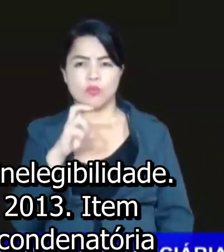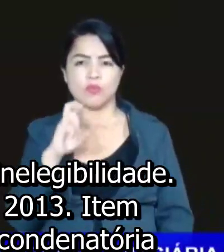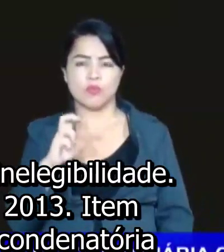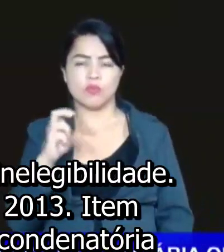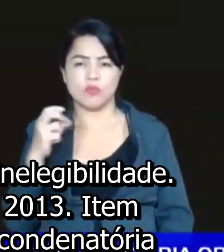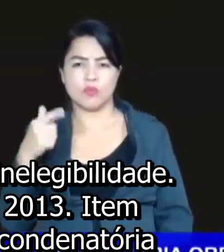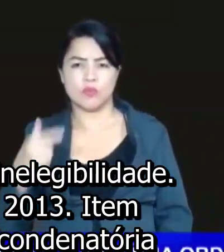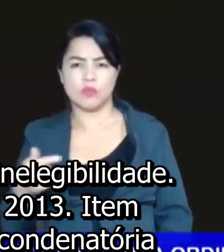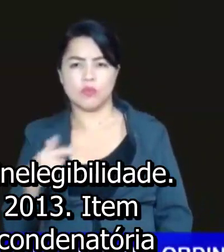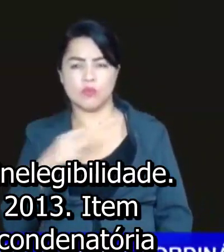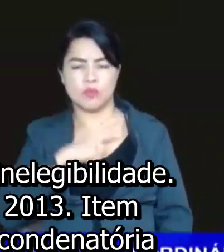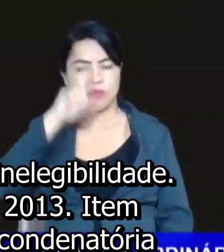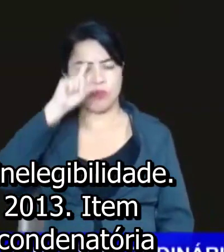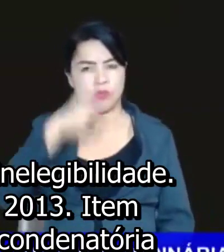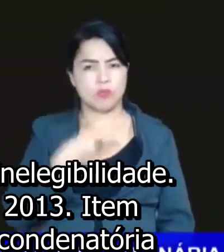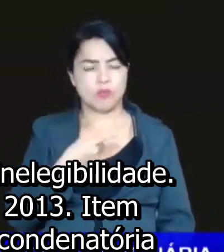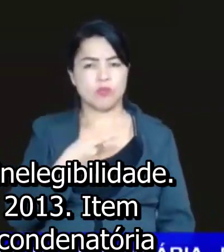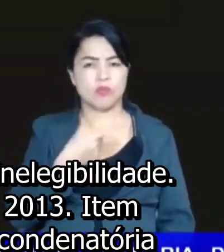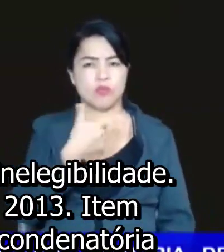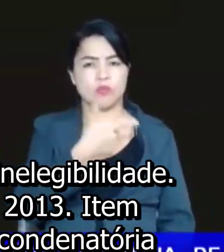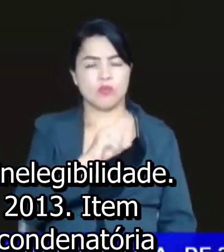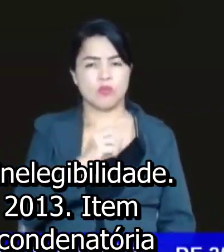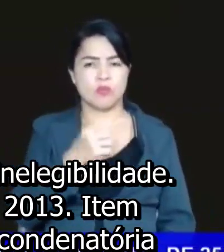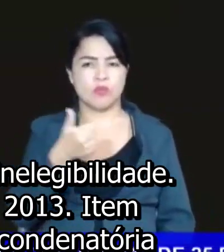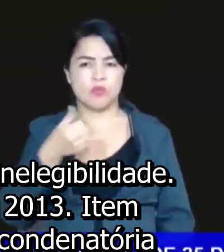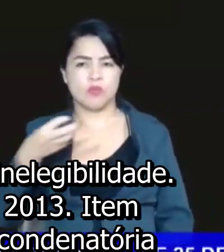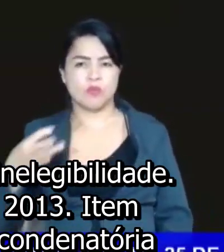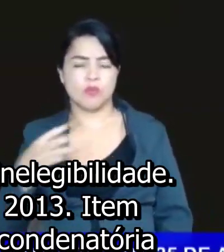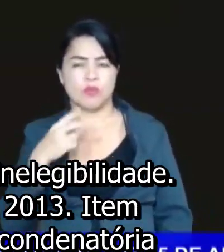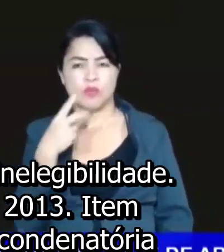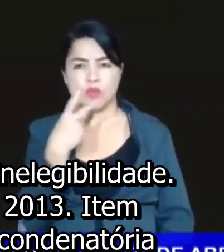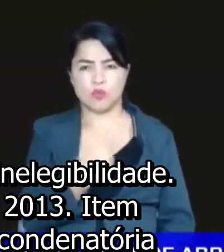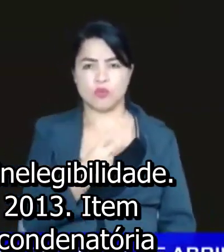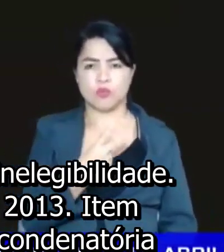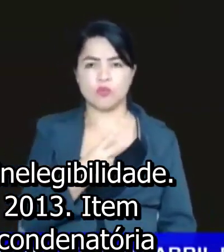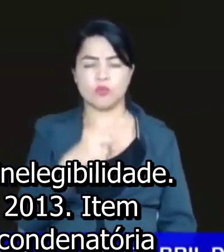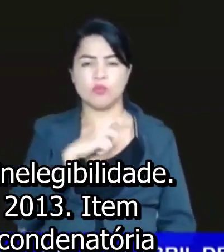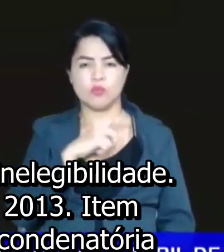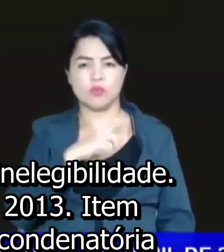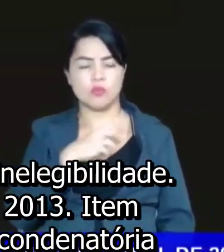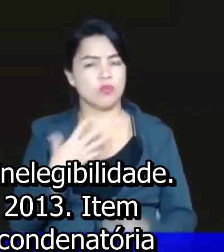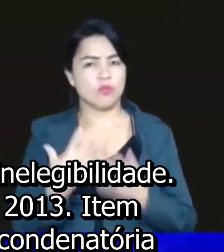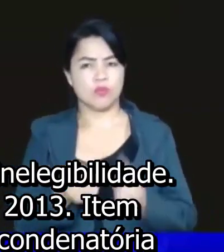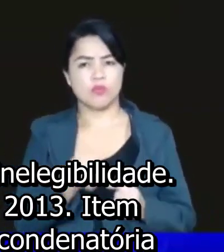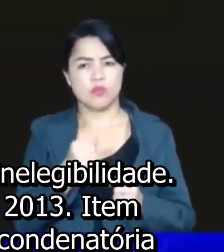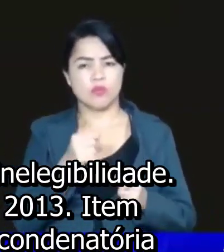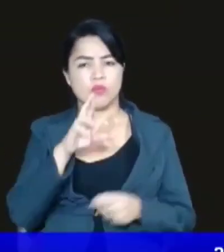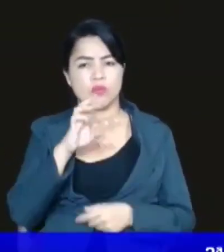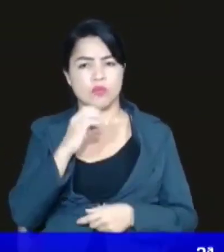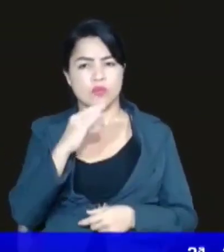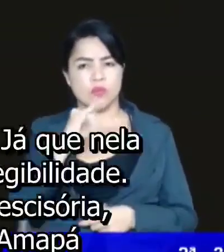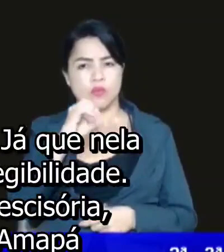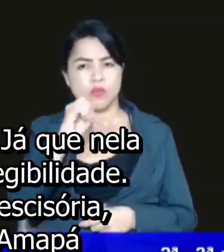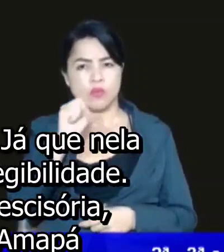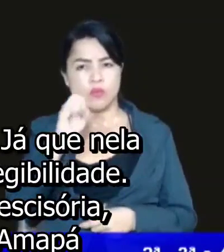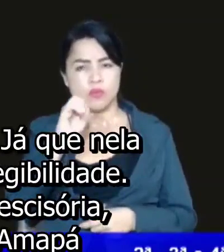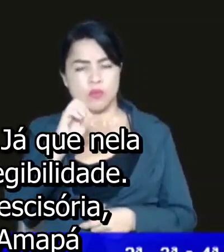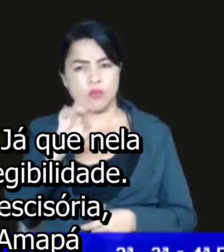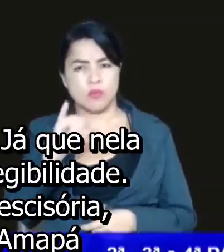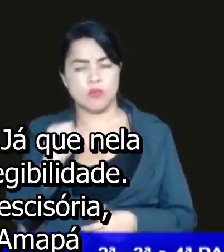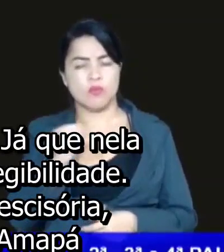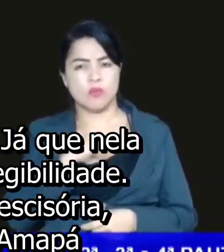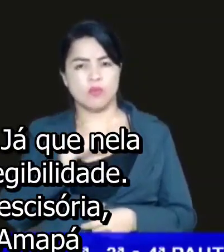41557, decisão monocrática de 2013. Item 2. Não cabe ação rescisória para desconstituir decisão condenatória em sede